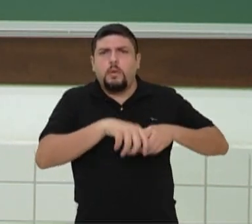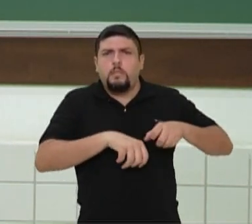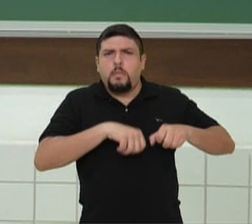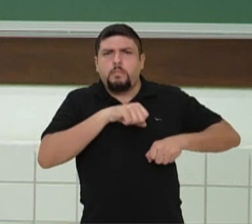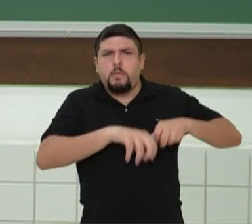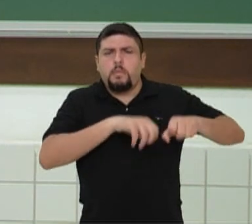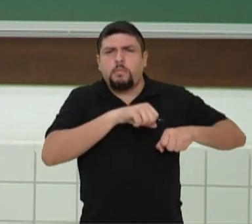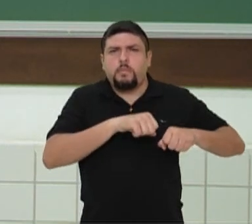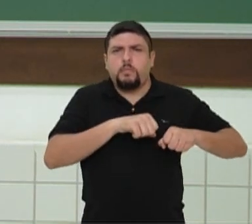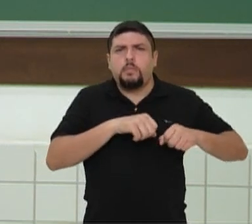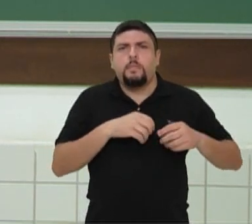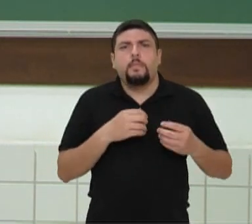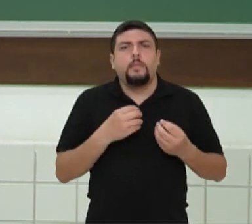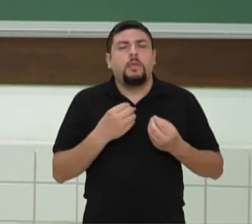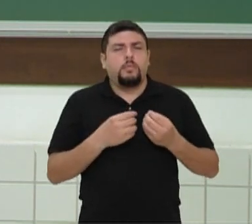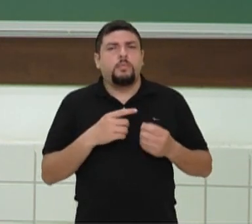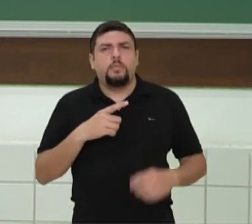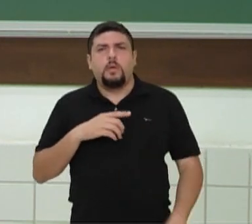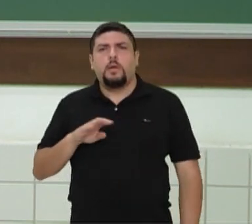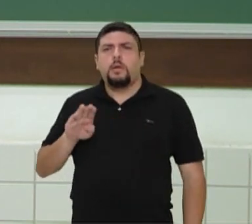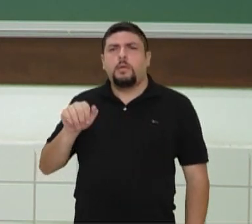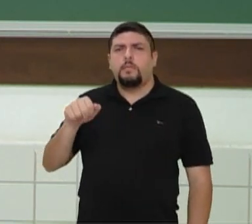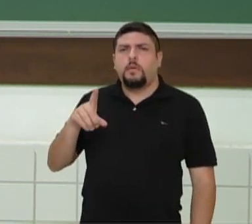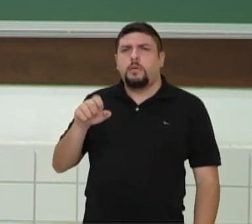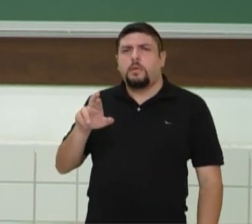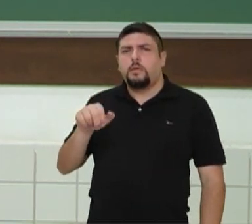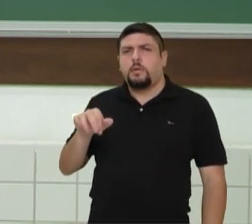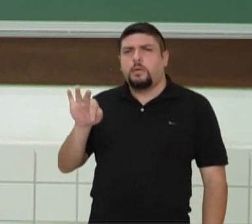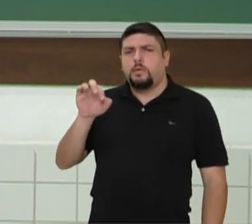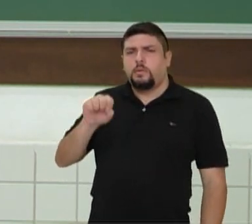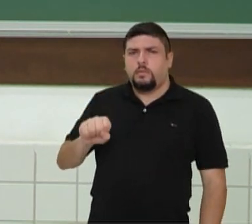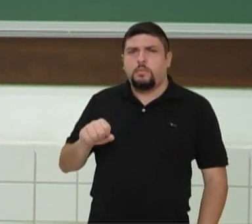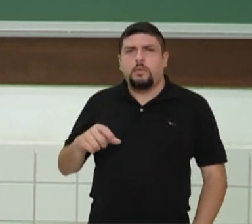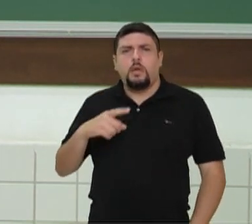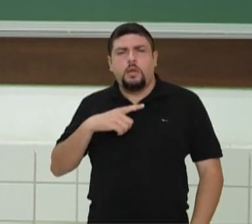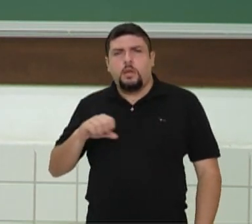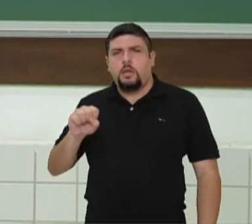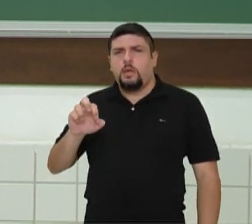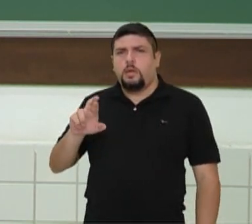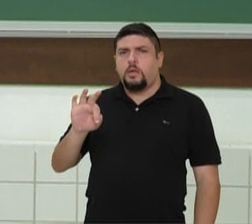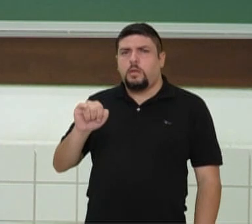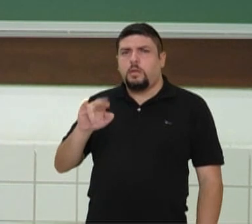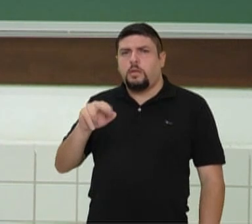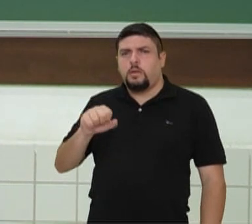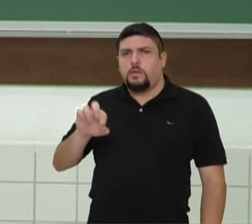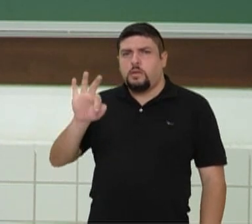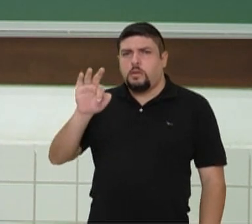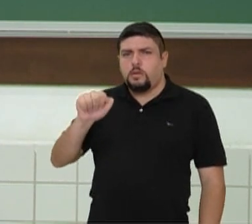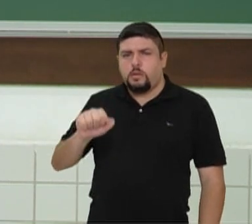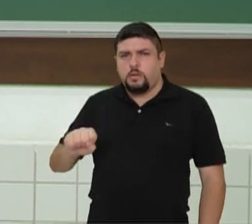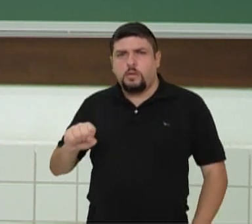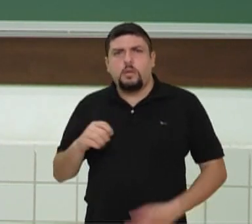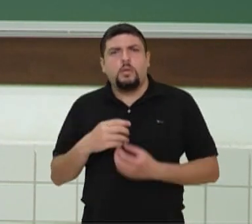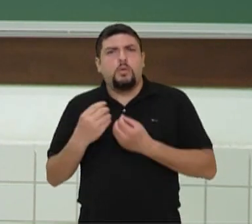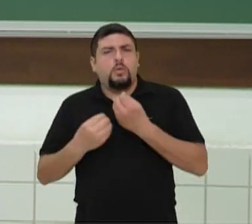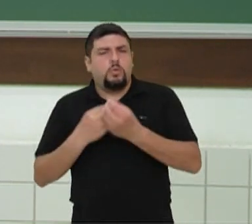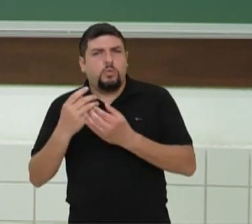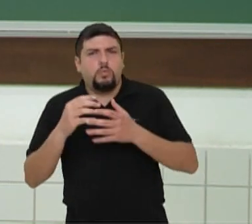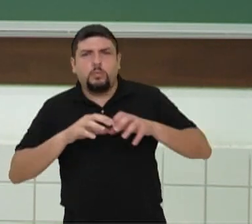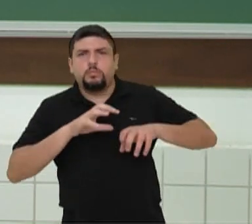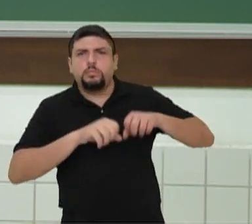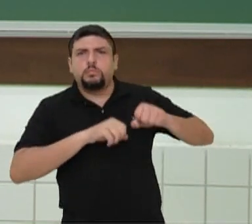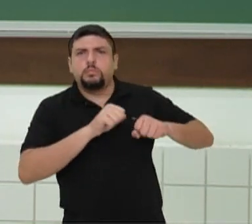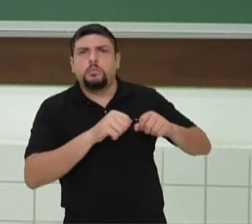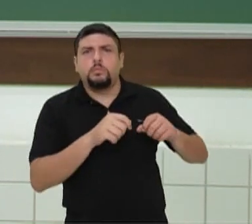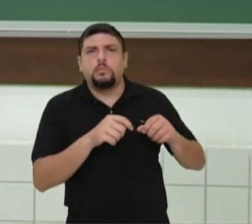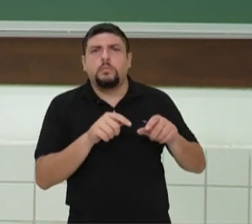oficiais. Havia os bandeirantes chamados sertanistas de contrato, havia as bandeiras de apresamento, né, das peças, né, os